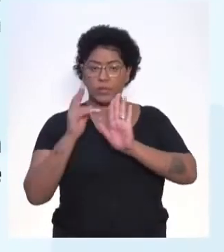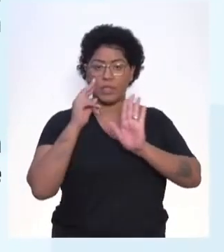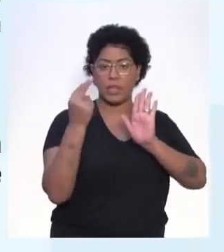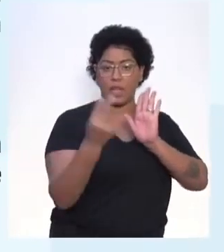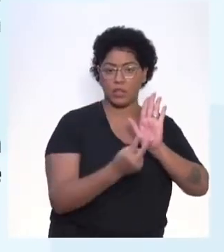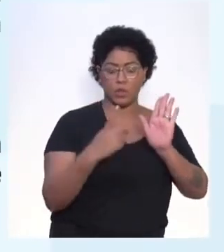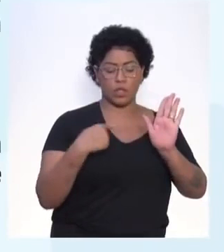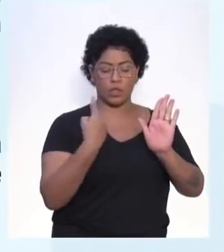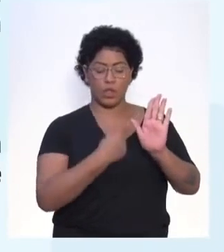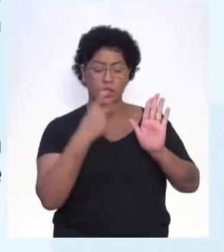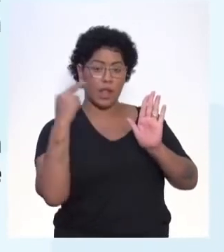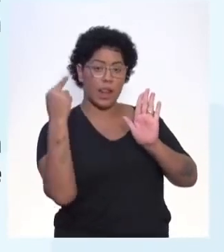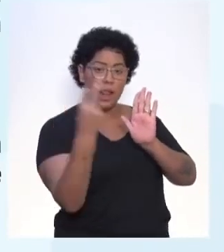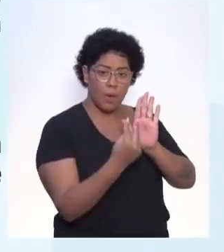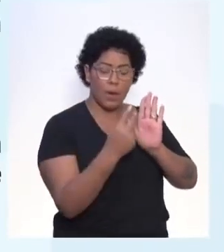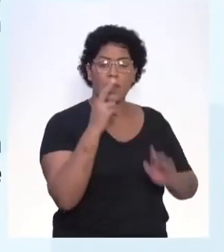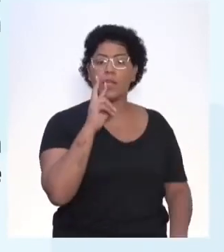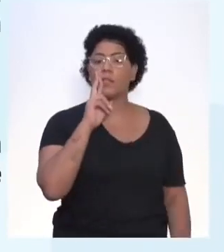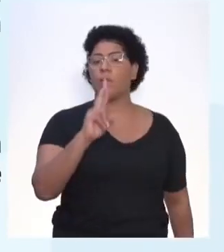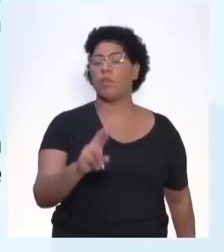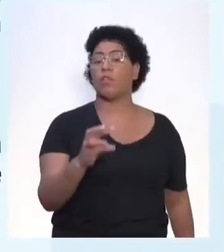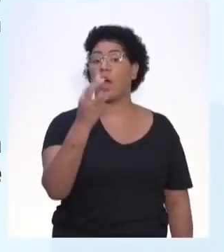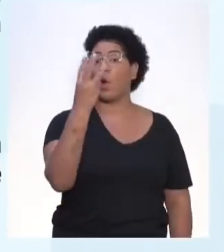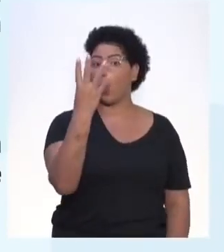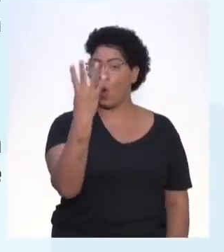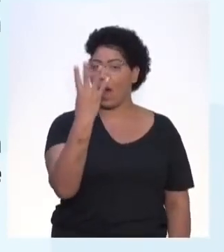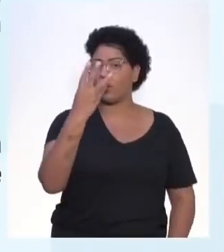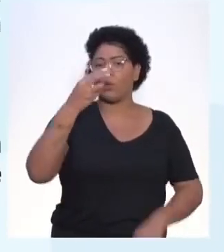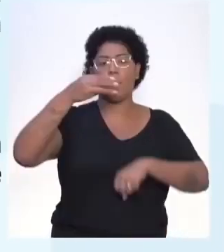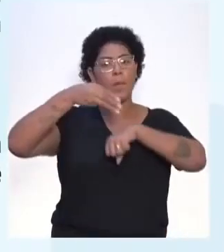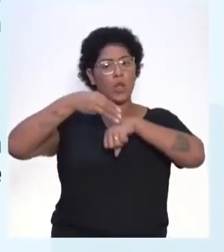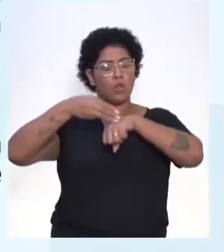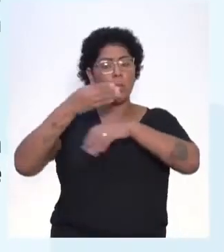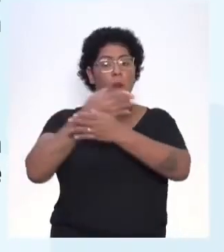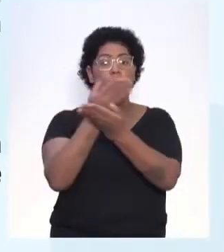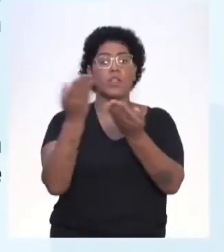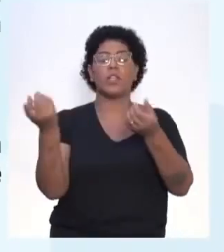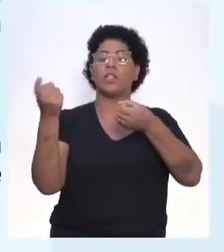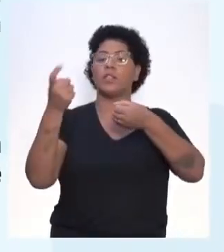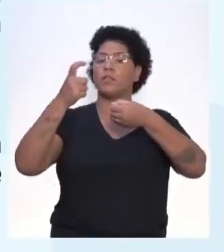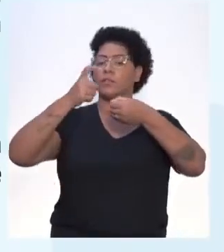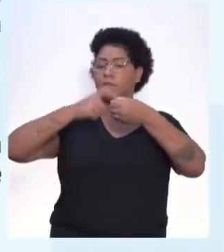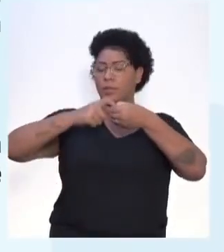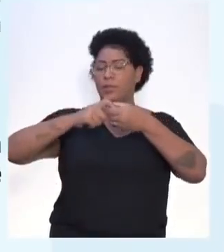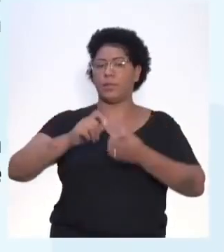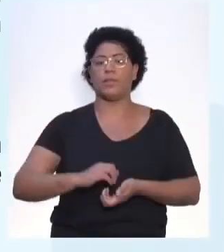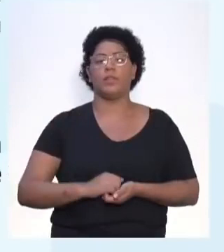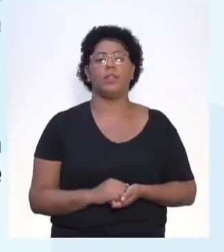da leitura que nós fizemos. Vou dar 4 minutos para vocês. Já já a gente volta.